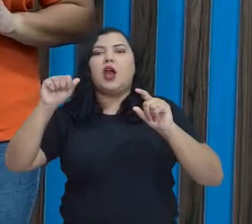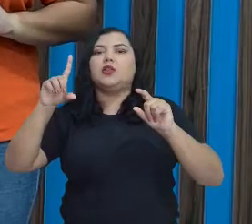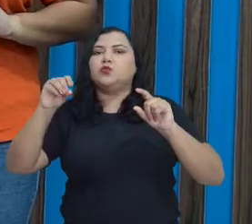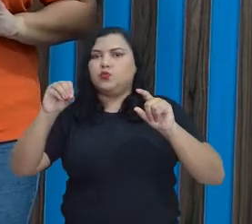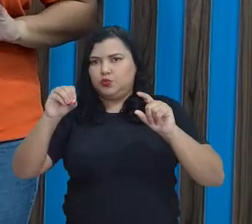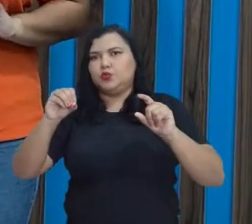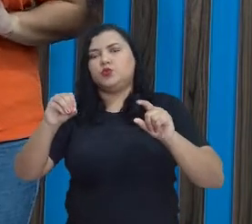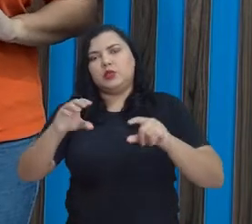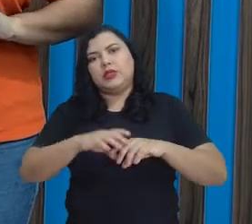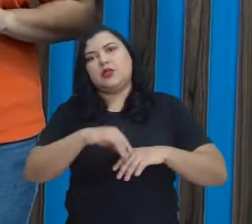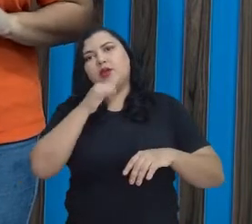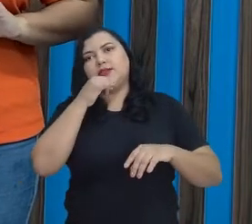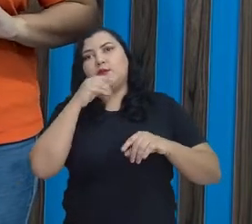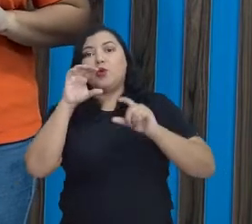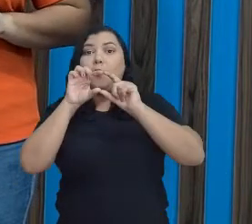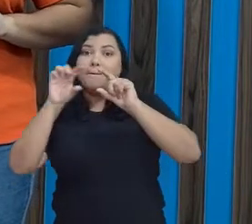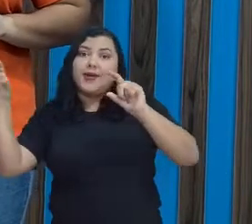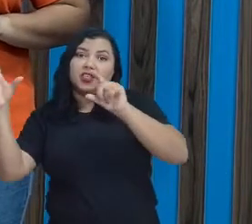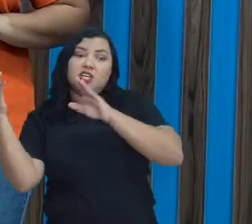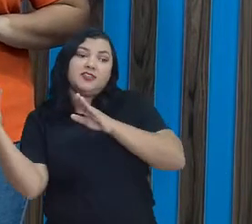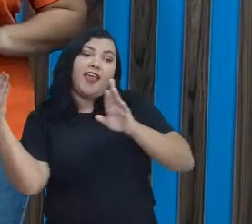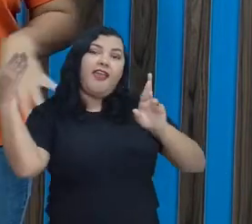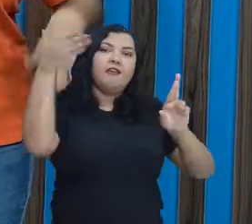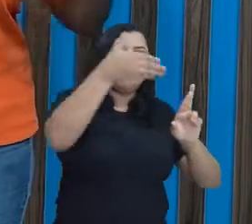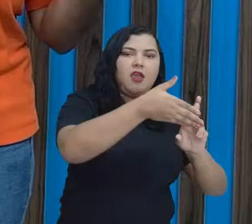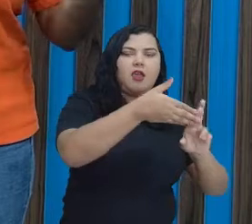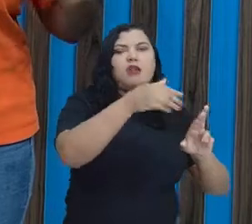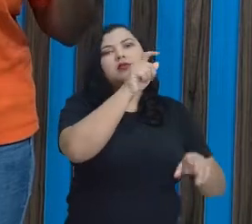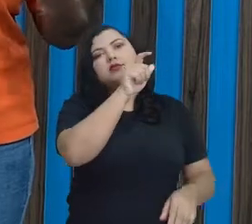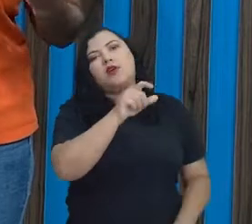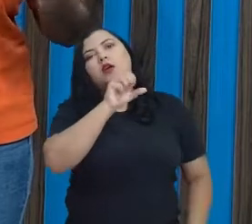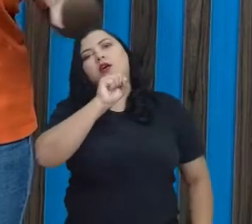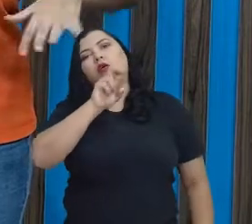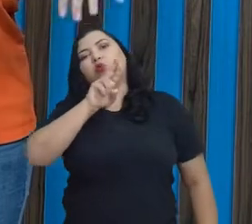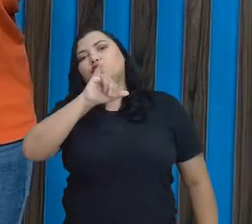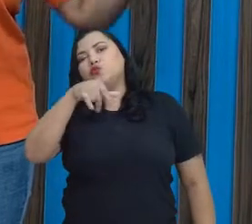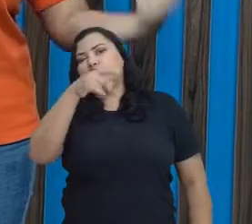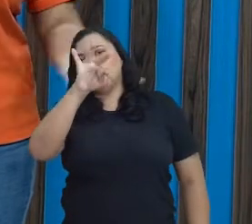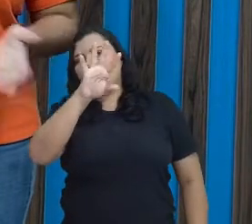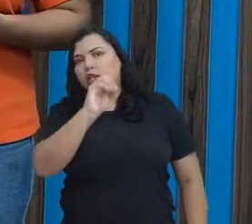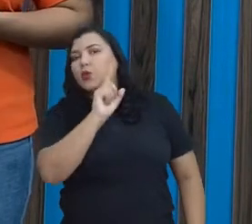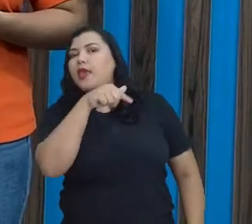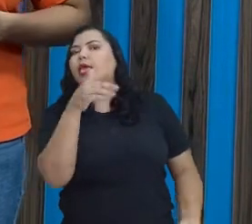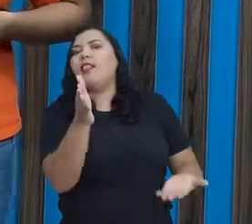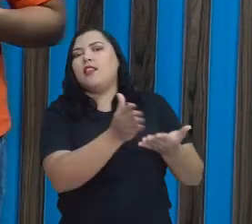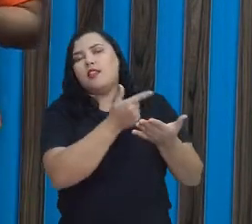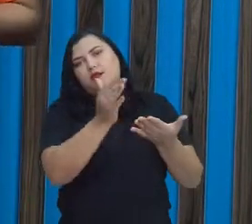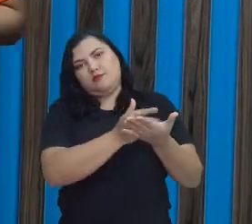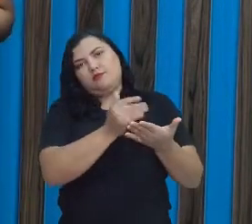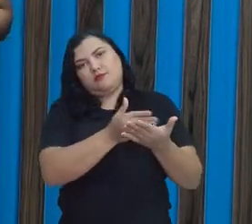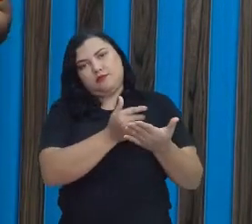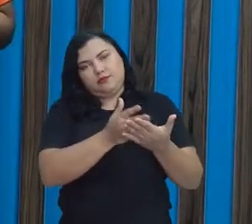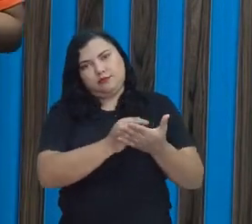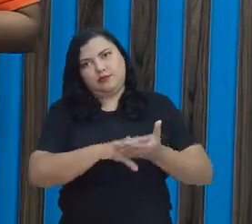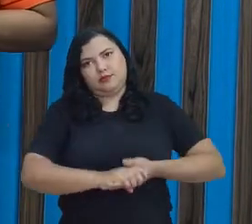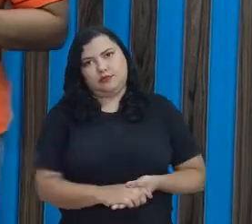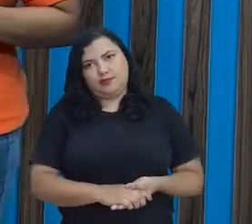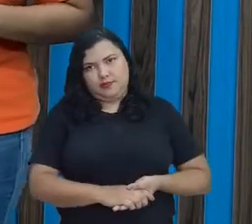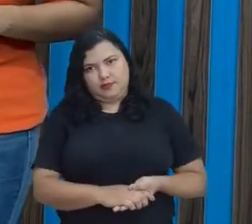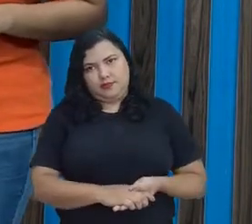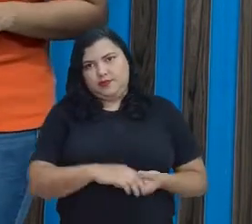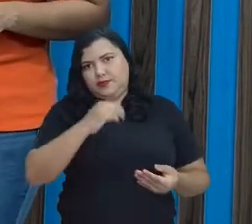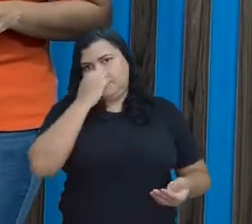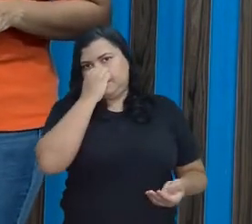vai falar sobre o sujeito. O que é que os livros fizeram? Eles ganharam as prateleiras dos supermercados, então o núcleo aqui